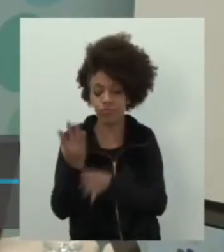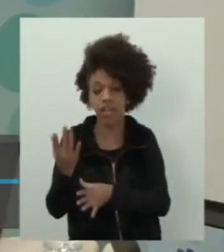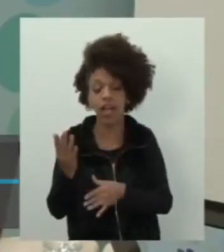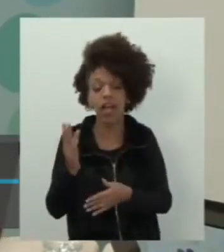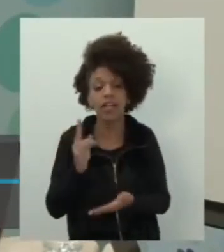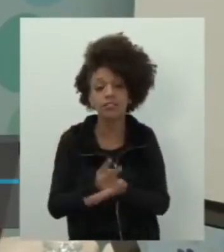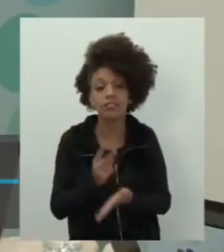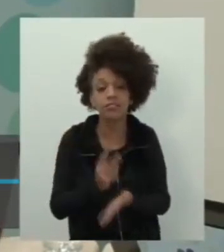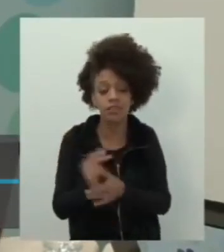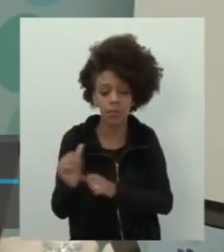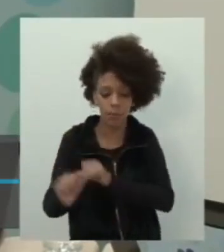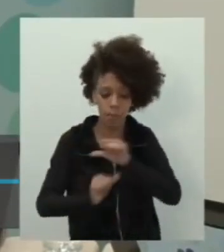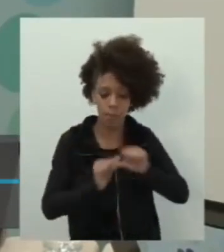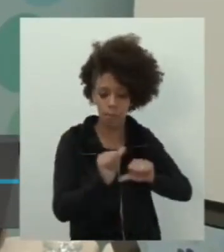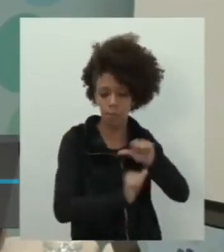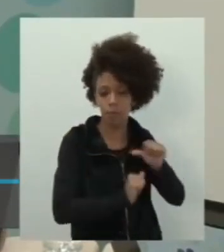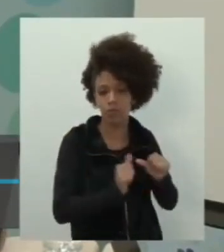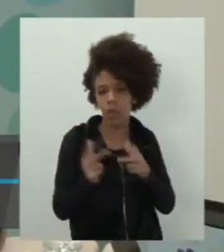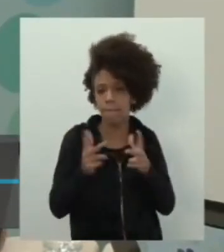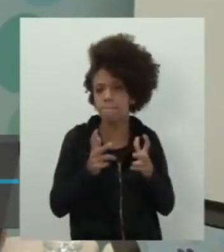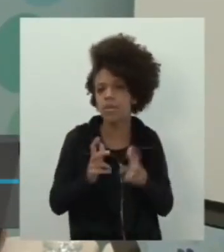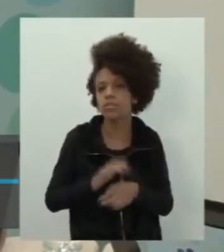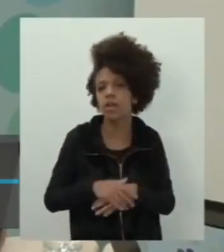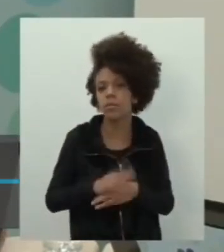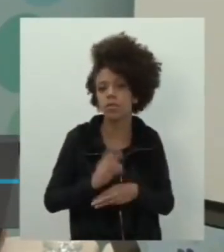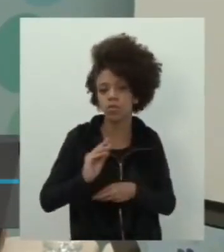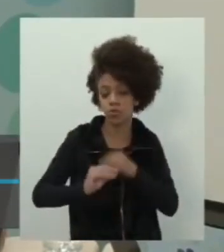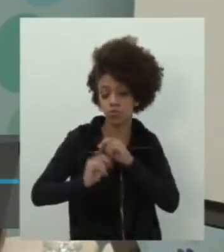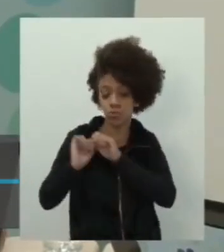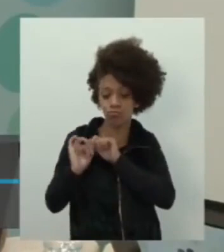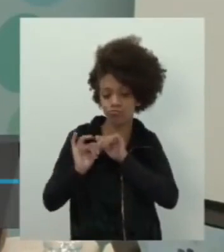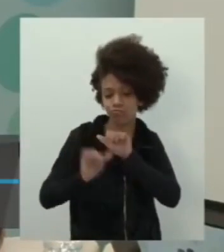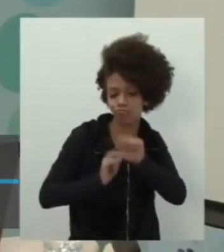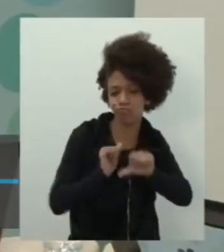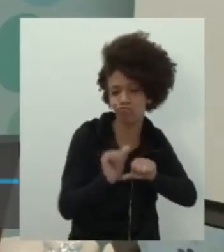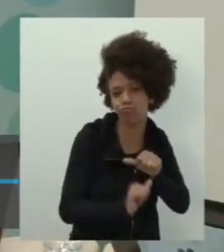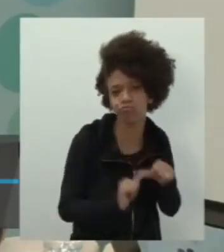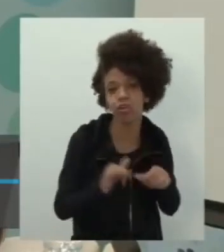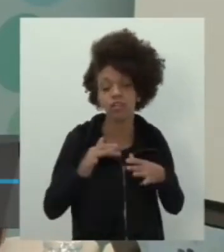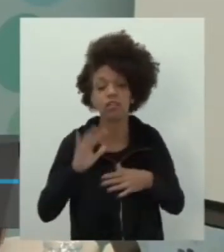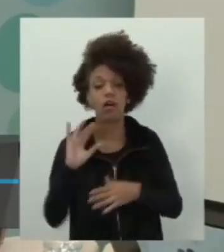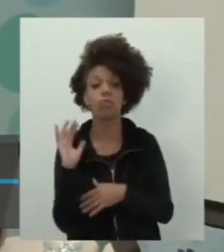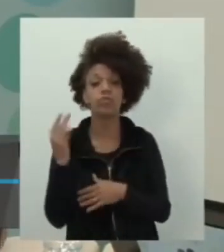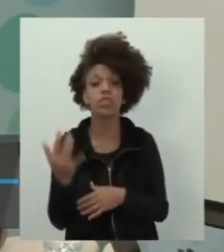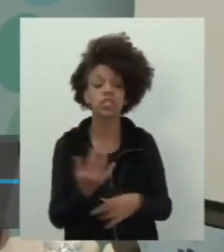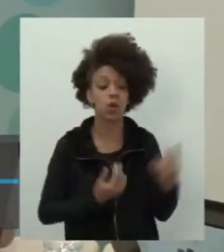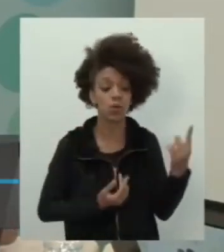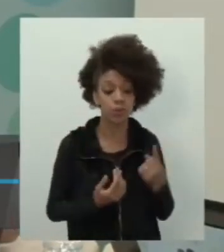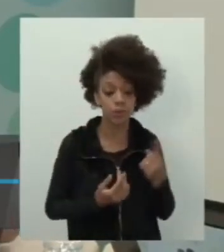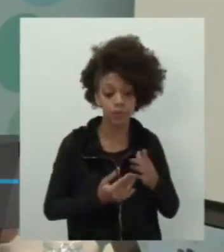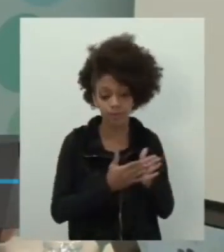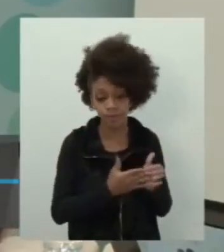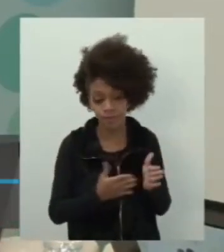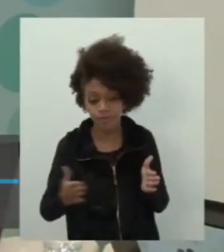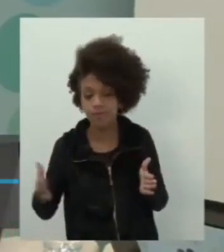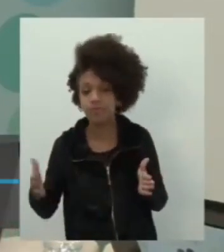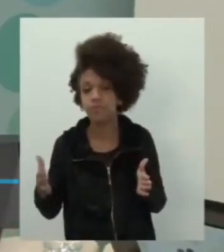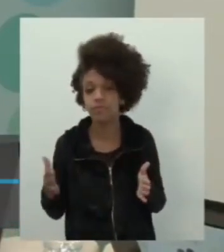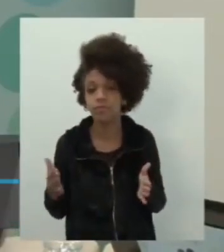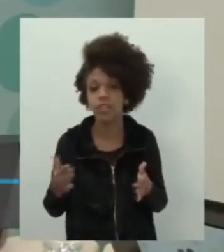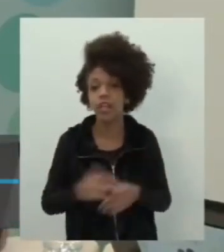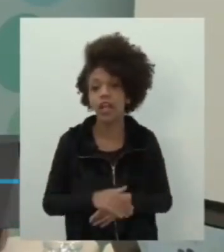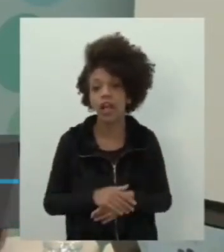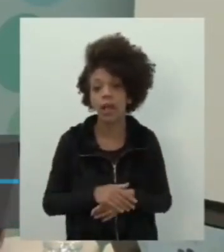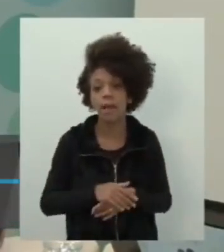que isto muda, a gente percebe que o movimento literário mudou. E isso aconteceu com o primeiro movimento literário que se formou, chamado